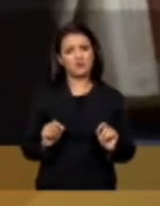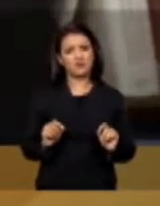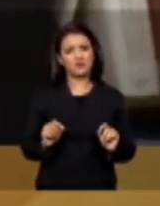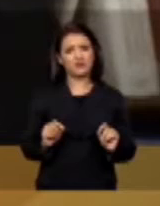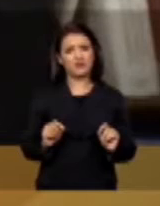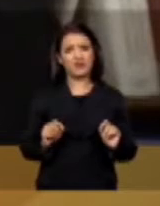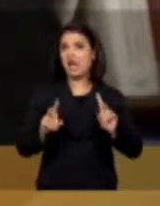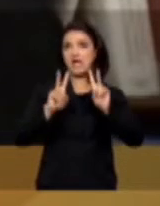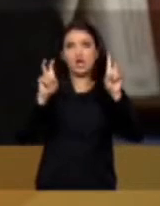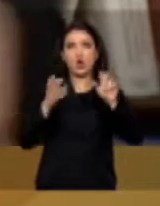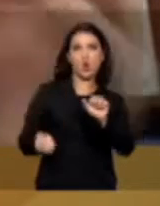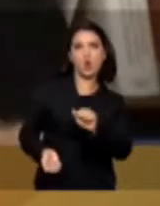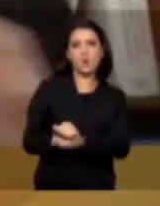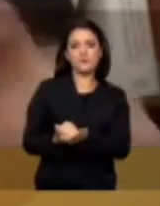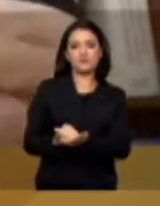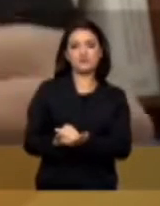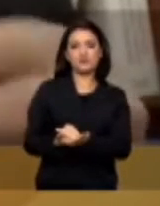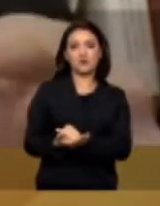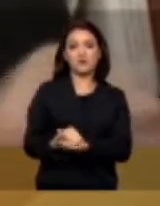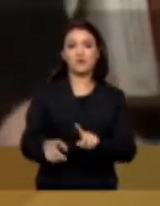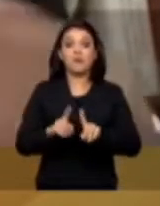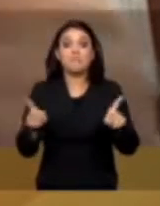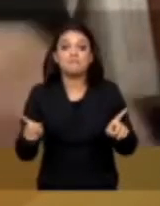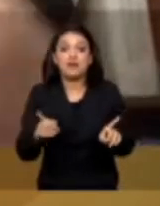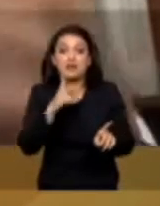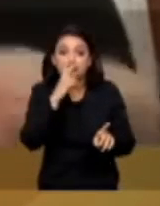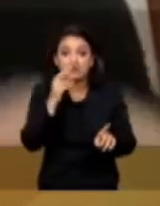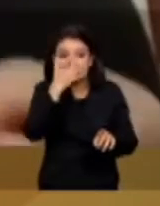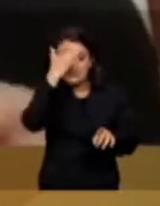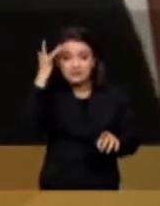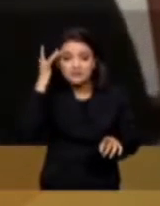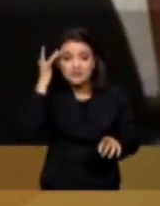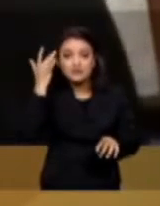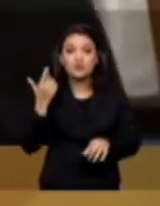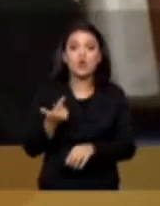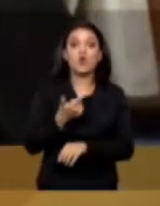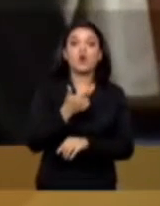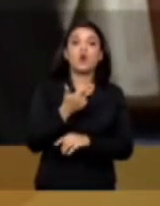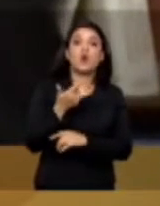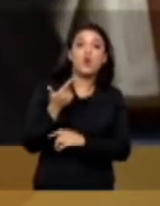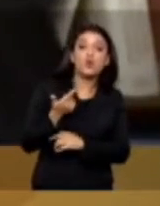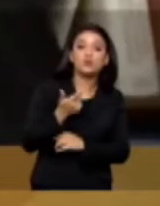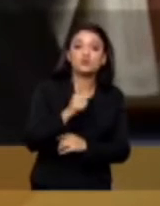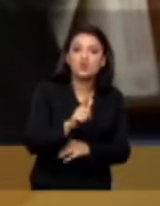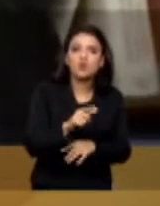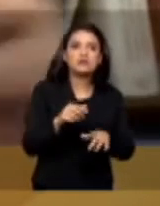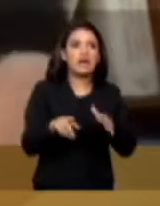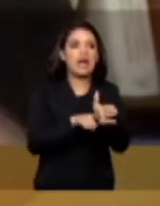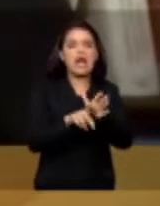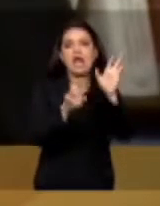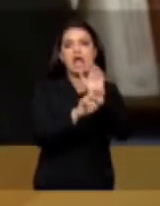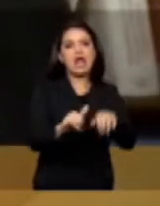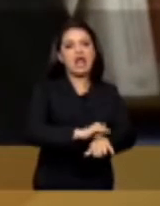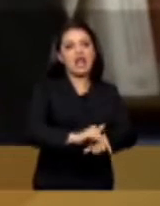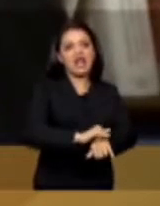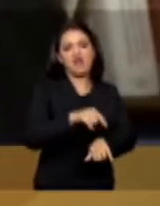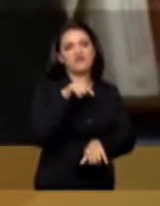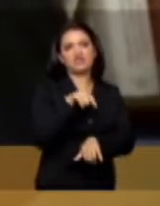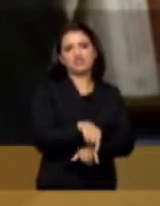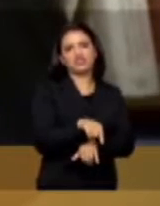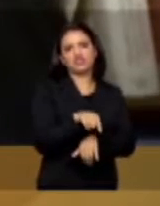a questão da corrupção. Como se aqueles que estivessem contra o modus operandi, não é, da Lava Jato fossem